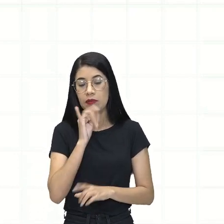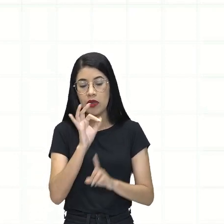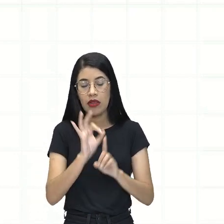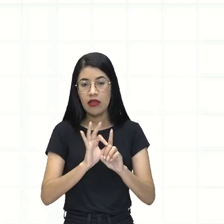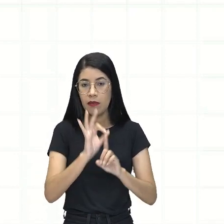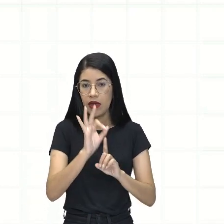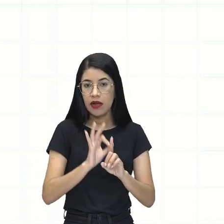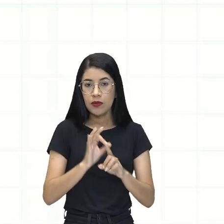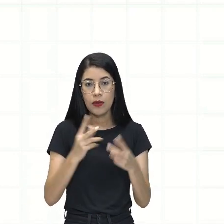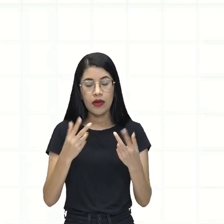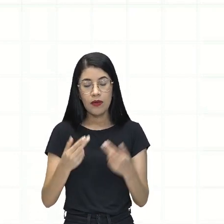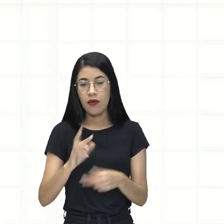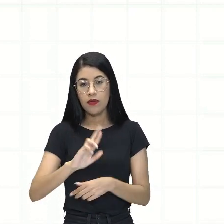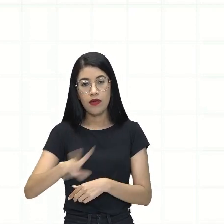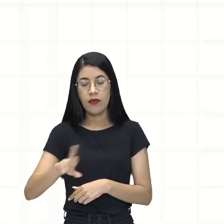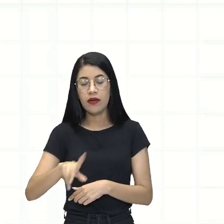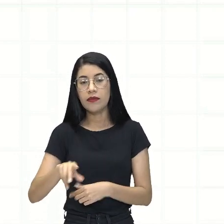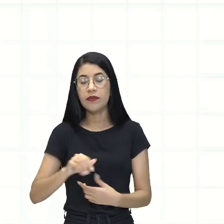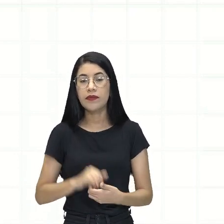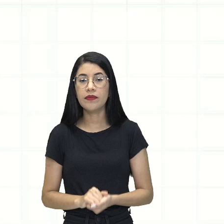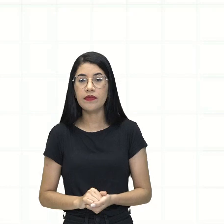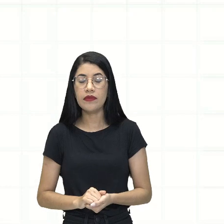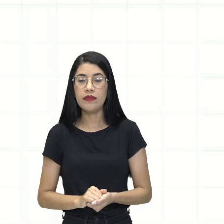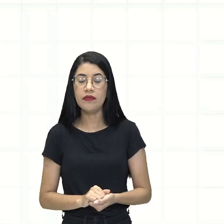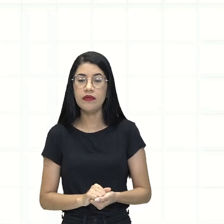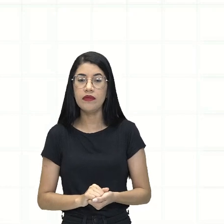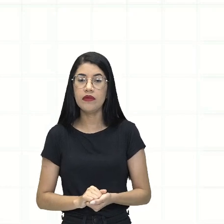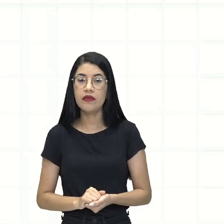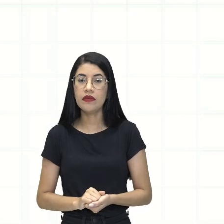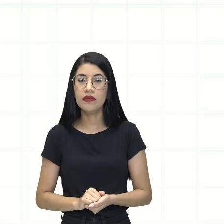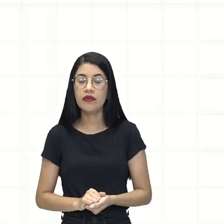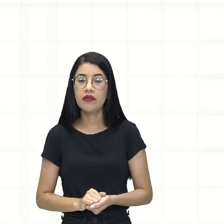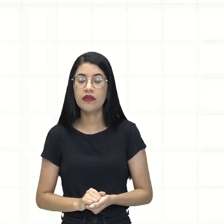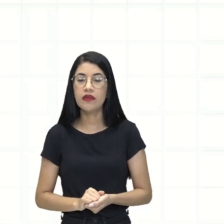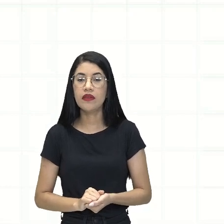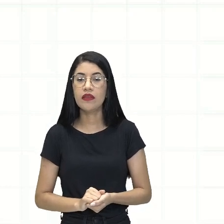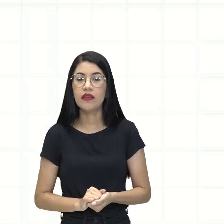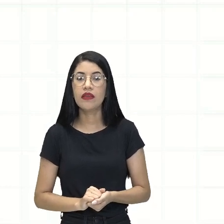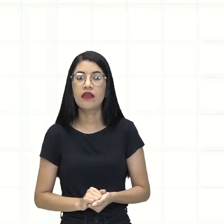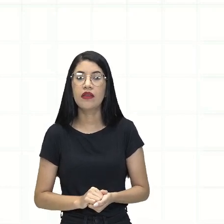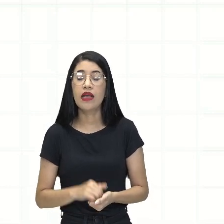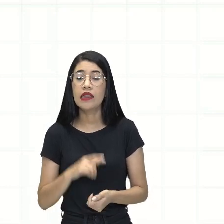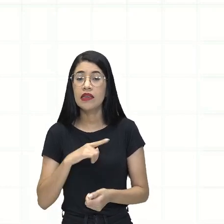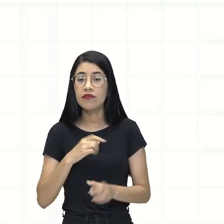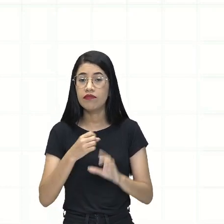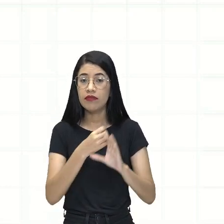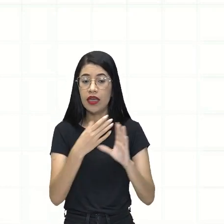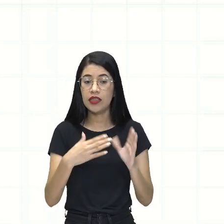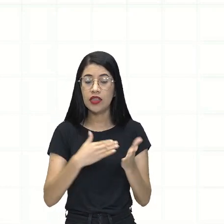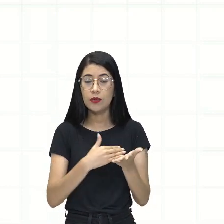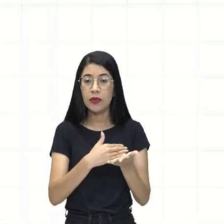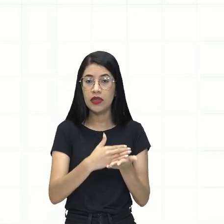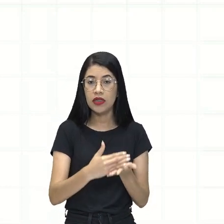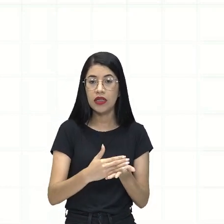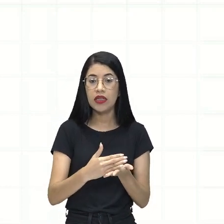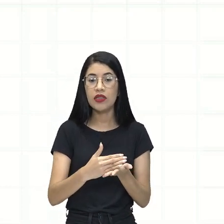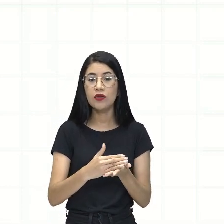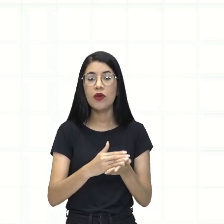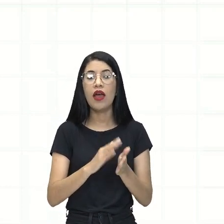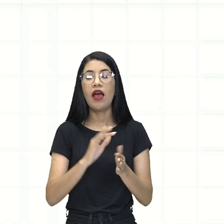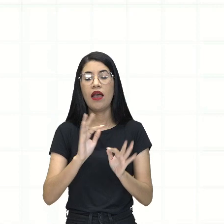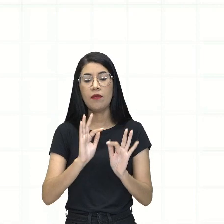mesmas características que é encontrado no início, né, e depois de todas as